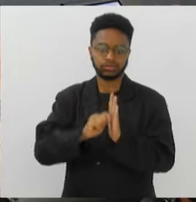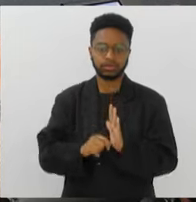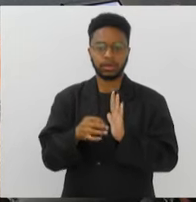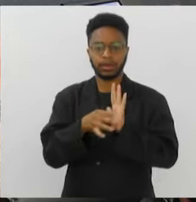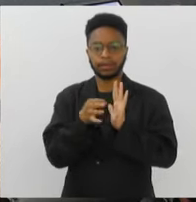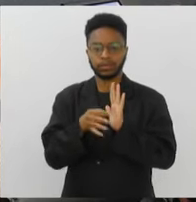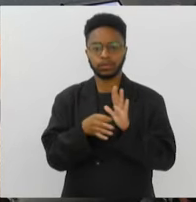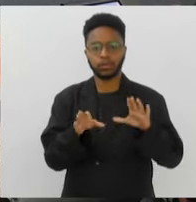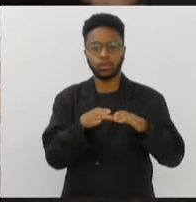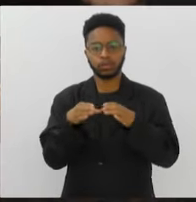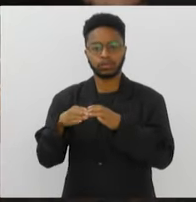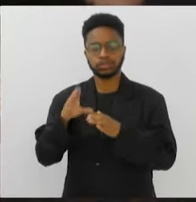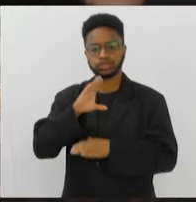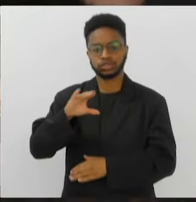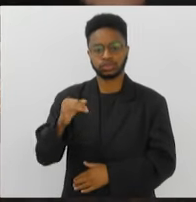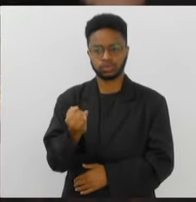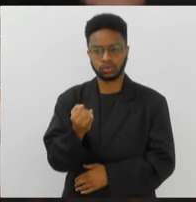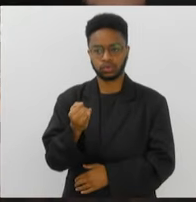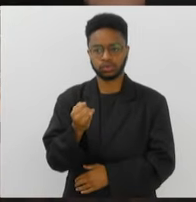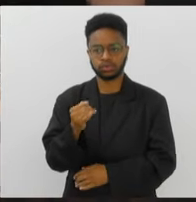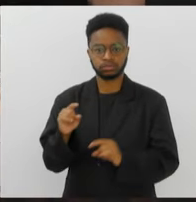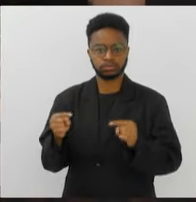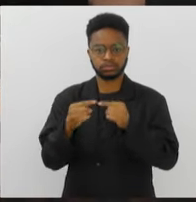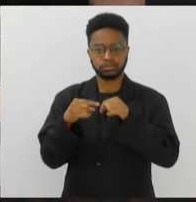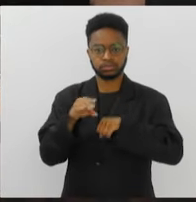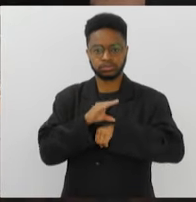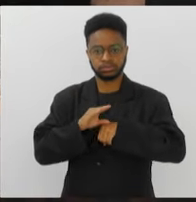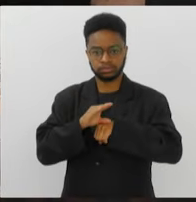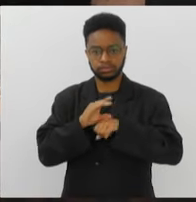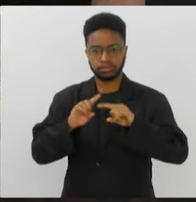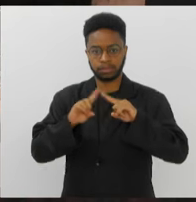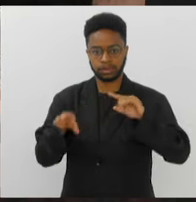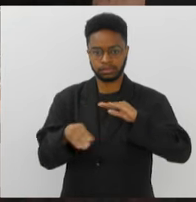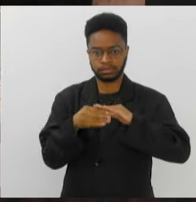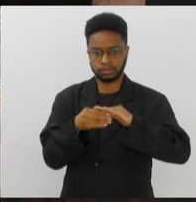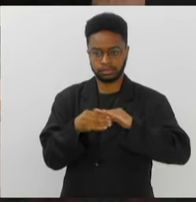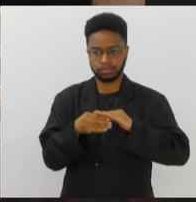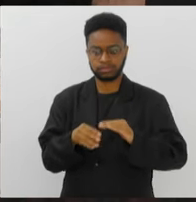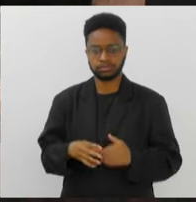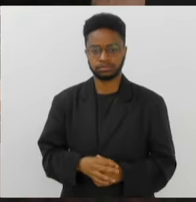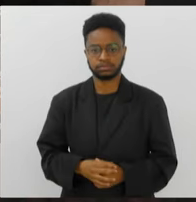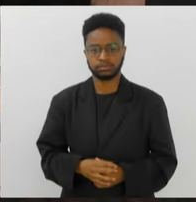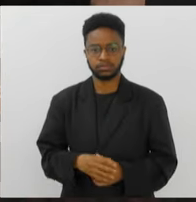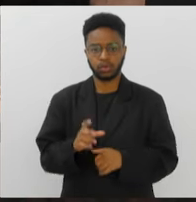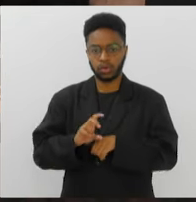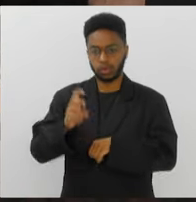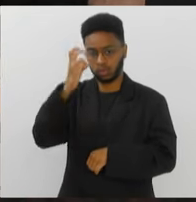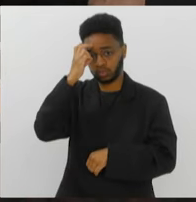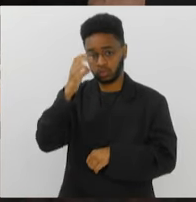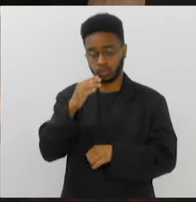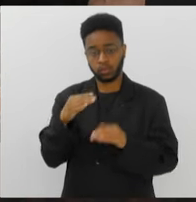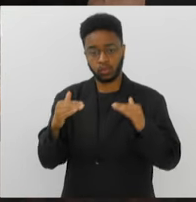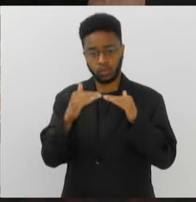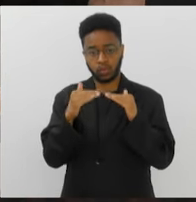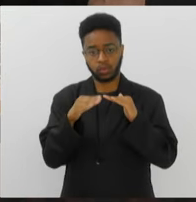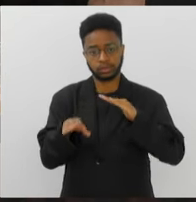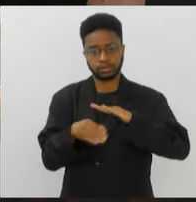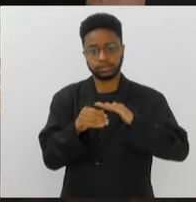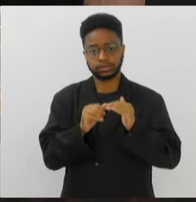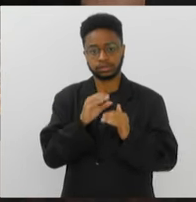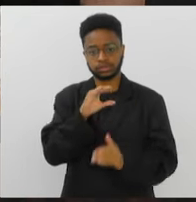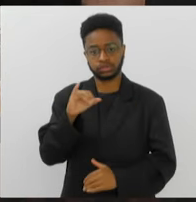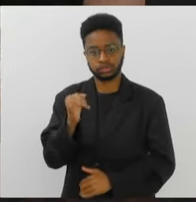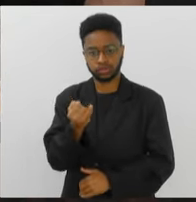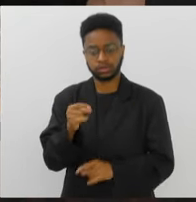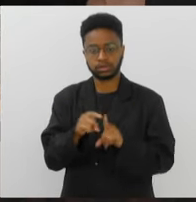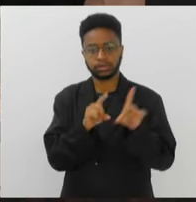Pareceres das comissões Constituição e Justiça pela constitucionalidade com emenda, de Cultura favorável com a emenda da CCJ, de